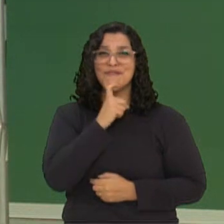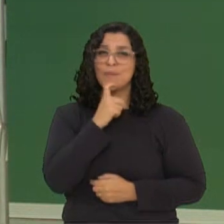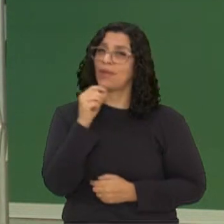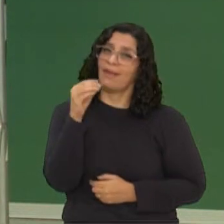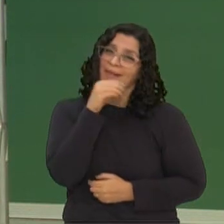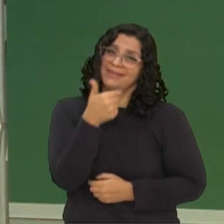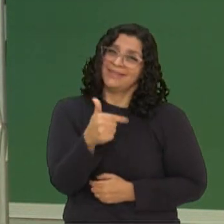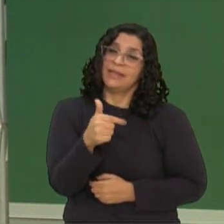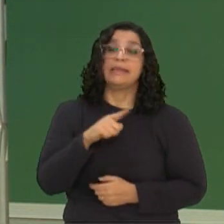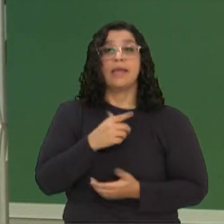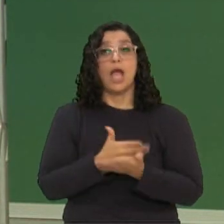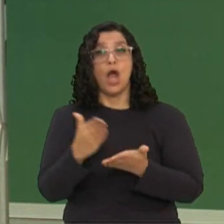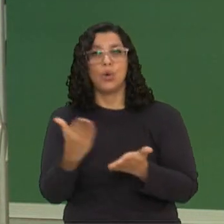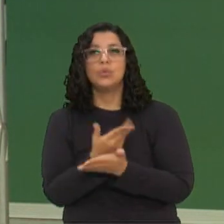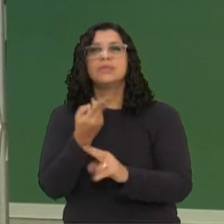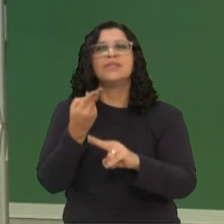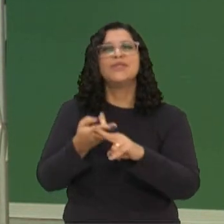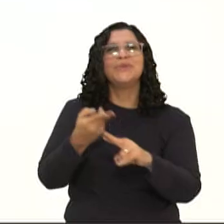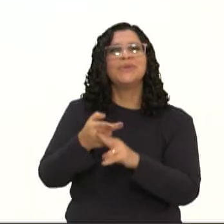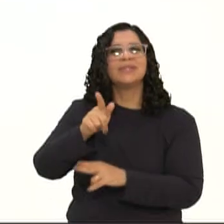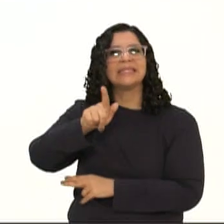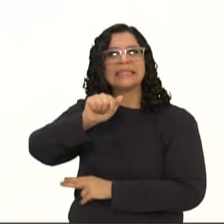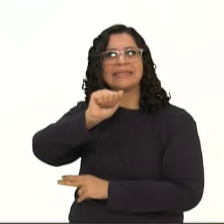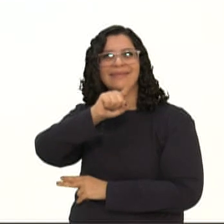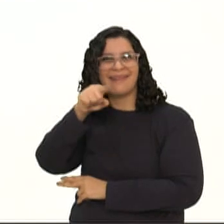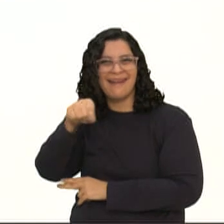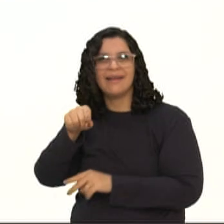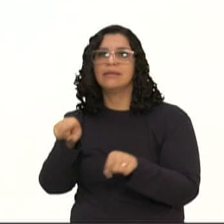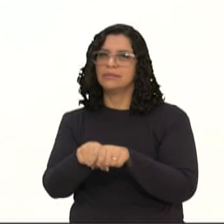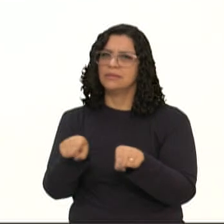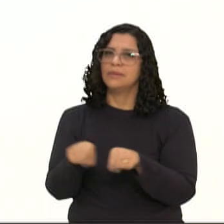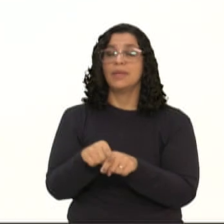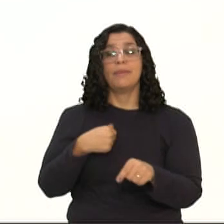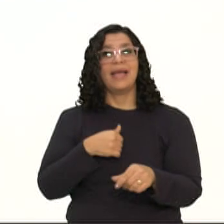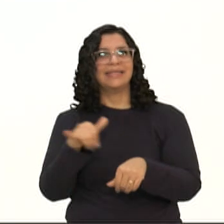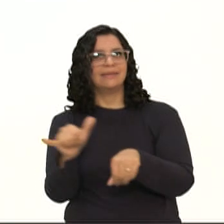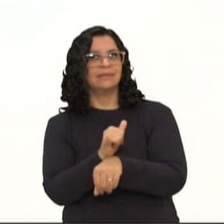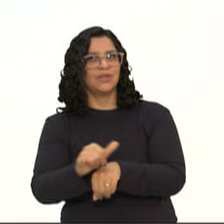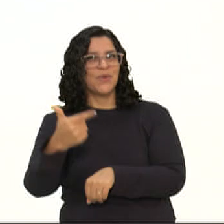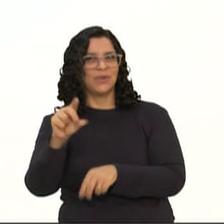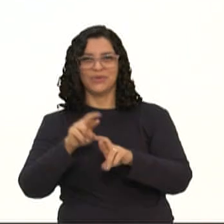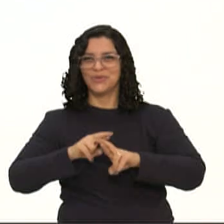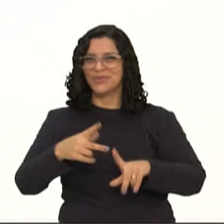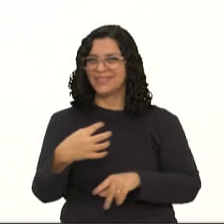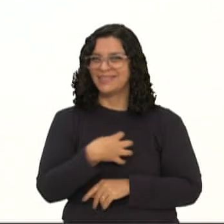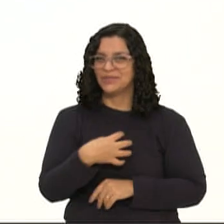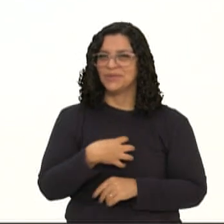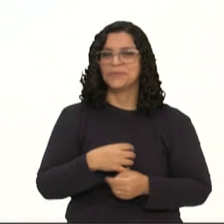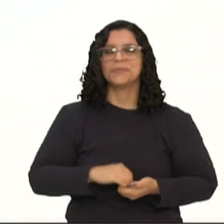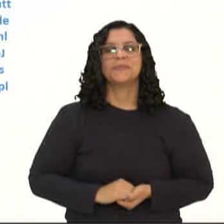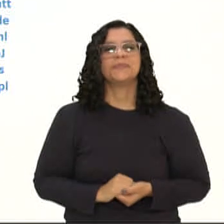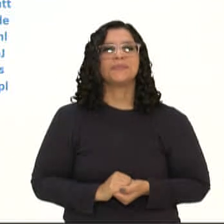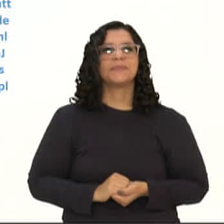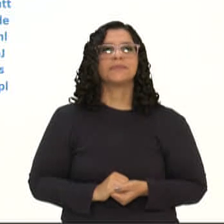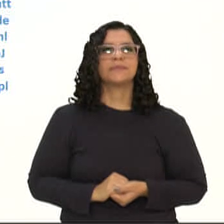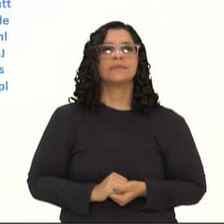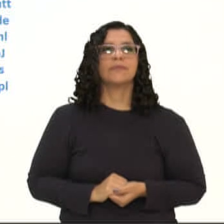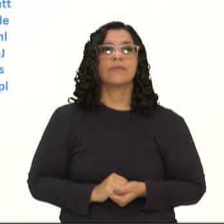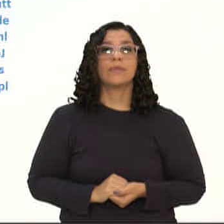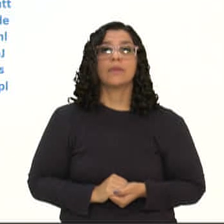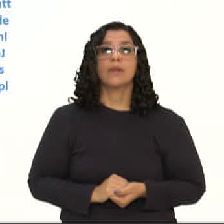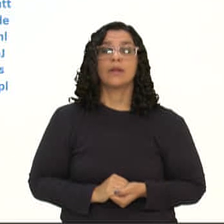os chuveiros a gás, né? Muito utilizado também, que é uma outra saída para isso, né? Tá?